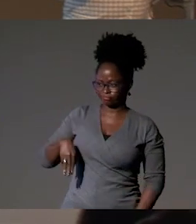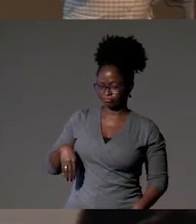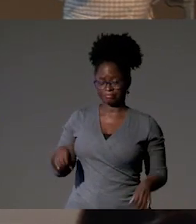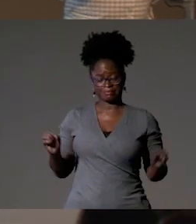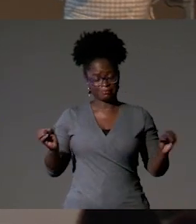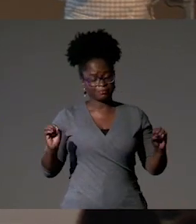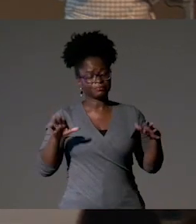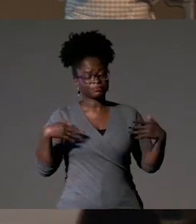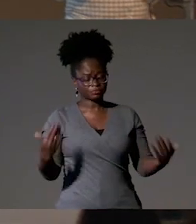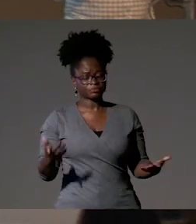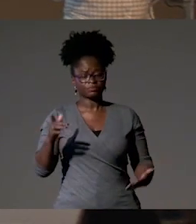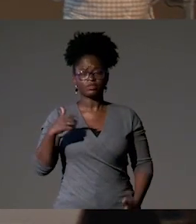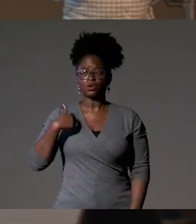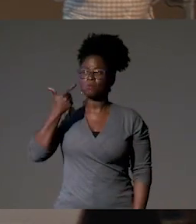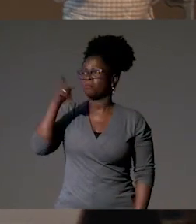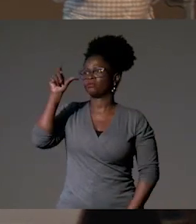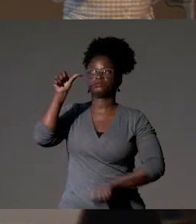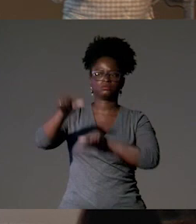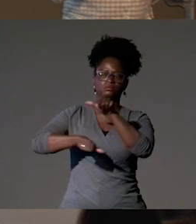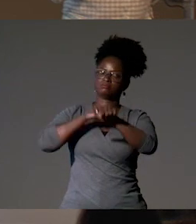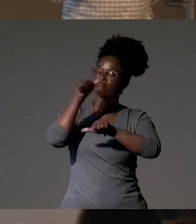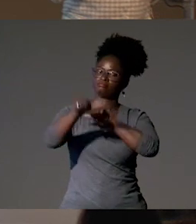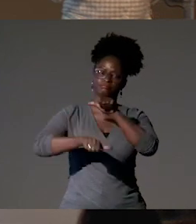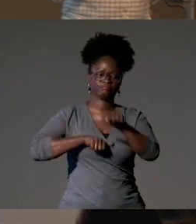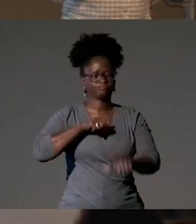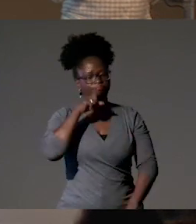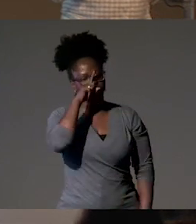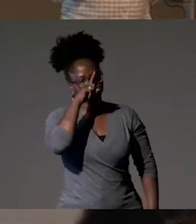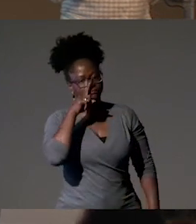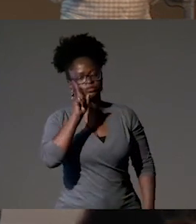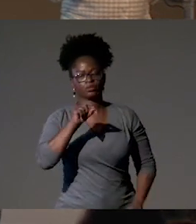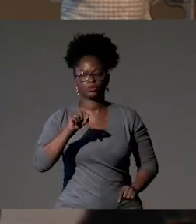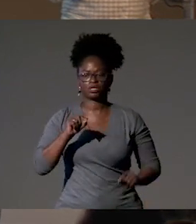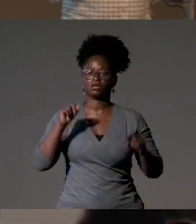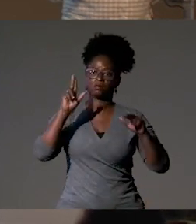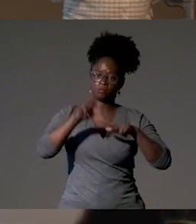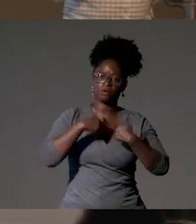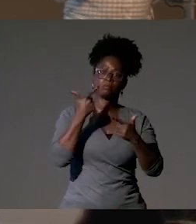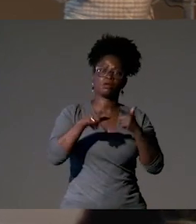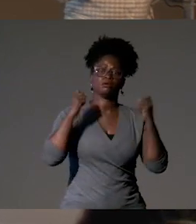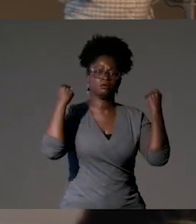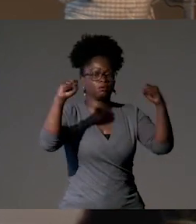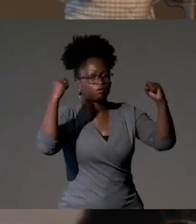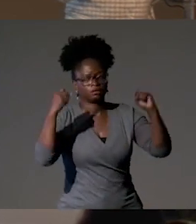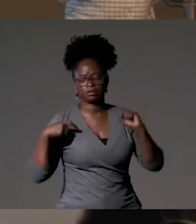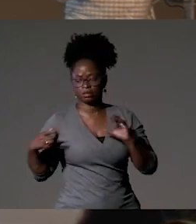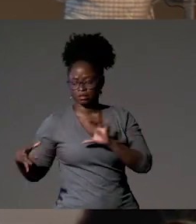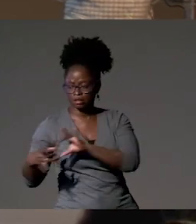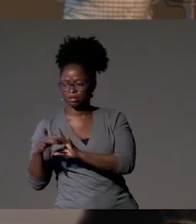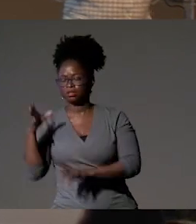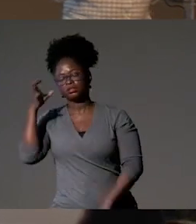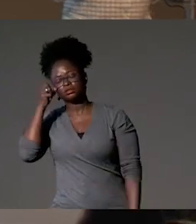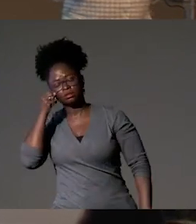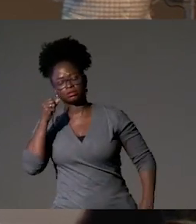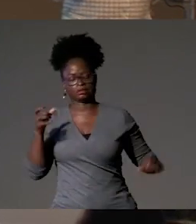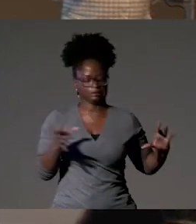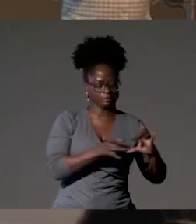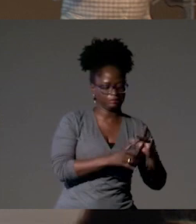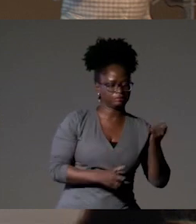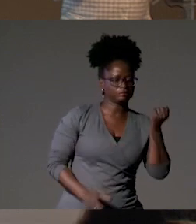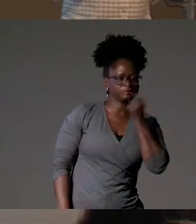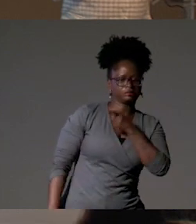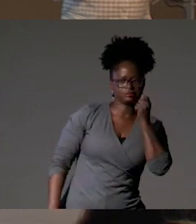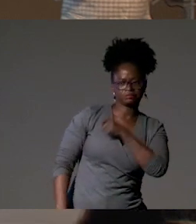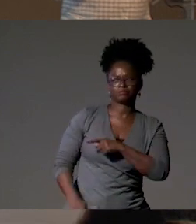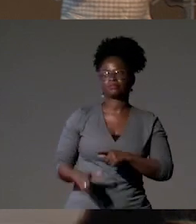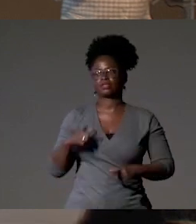Então, essa é uma outra mudança radical. O problema é que a atividade física é correlacionada com sono, é correlacionada com humor, é